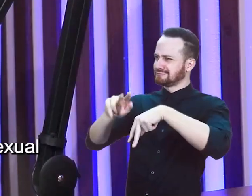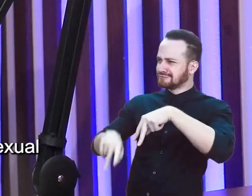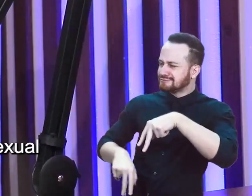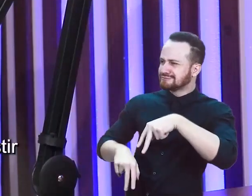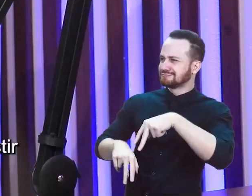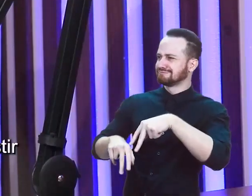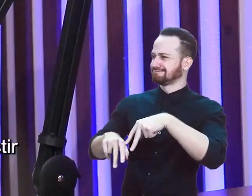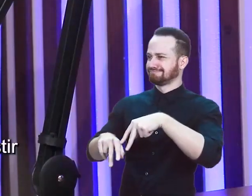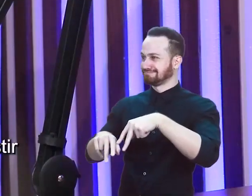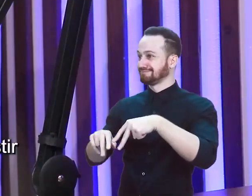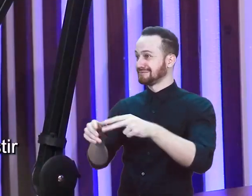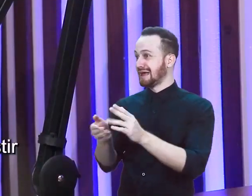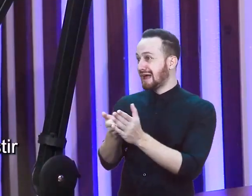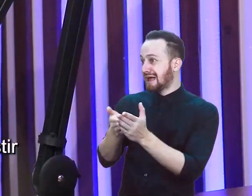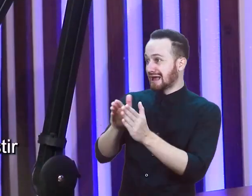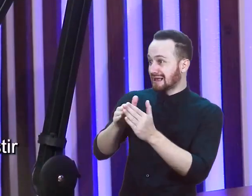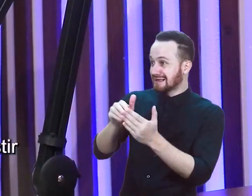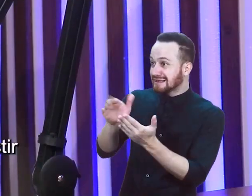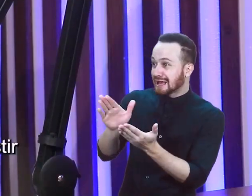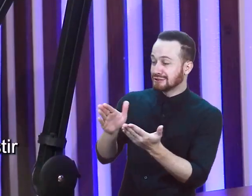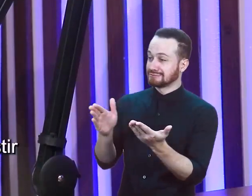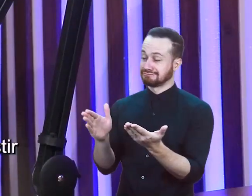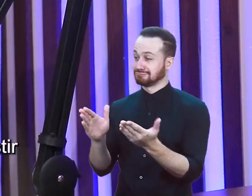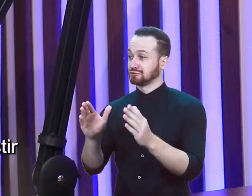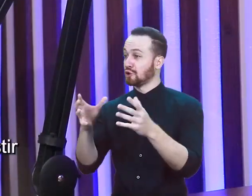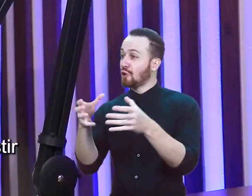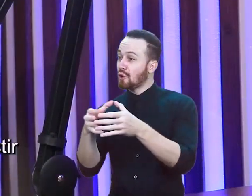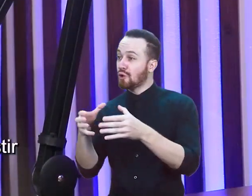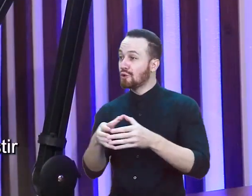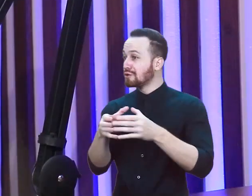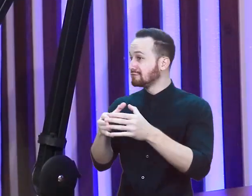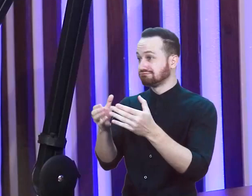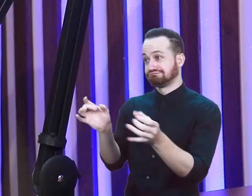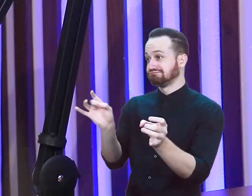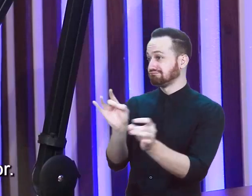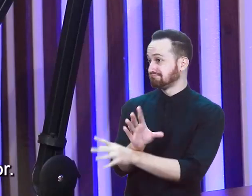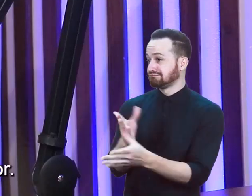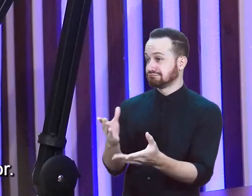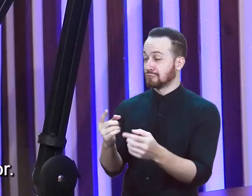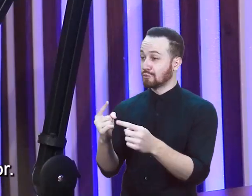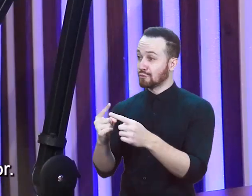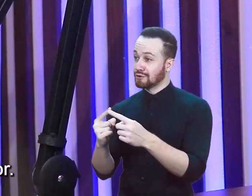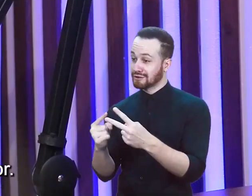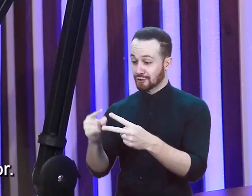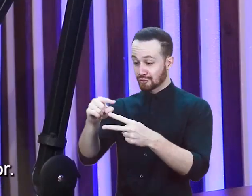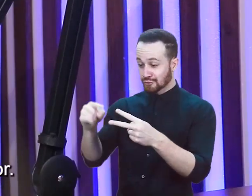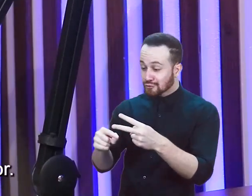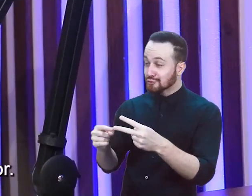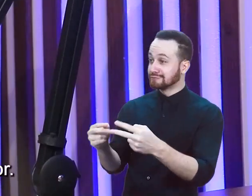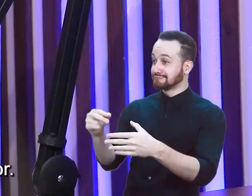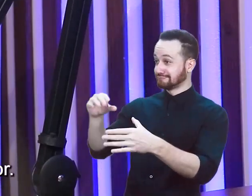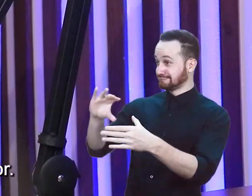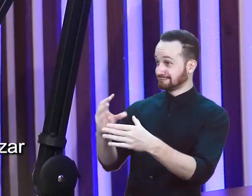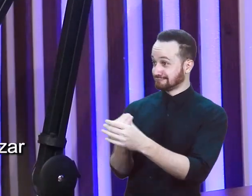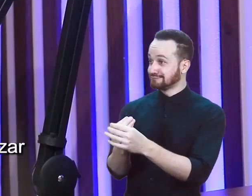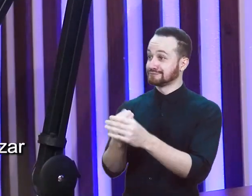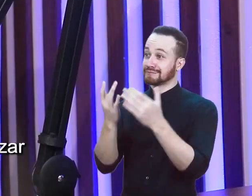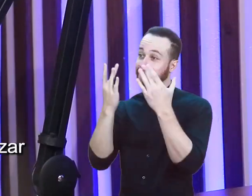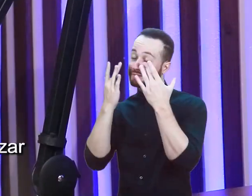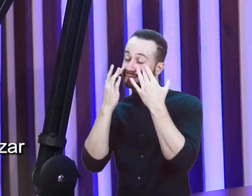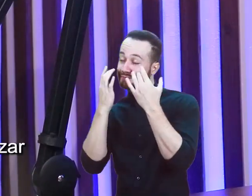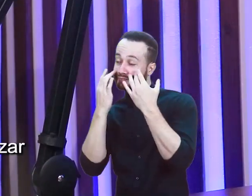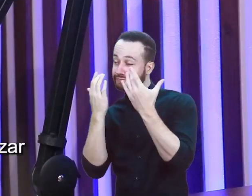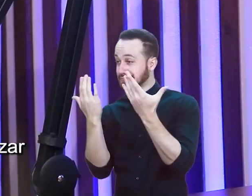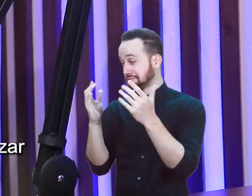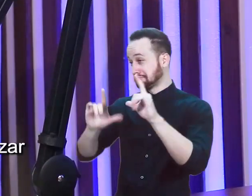saiu, acabou os Trapalhões. Deixou de existir, porque os dois eram aqui, carregava nas costas o humor. Tanto é que